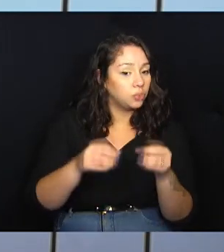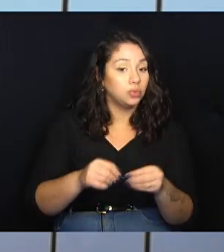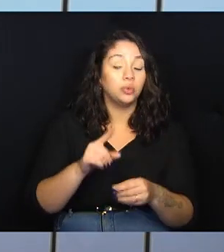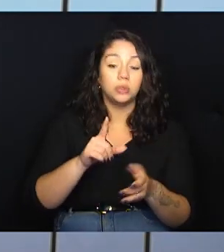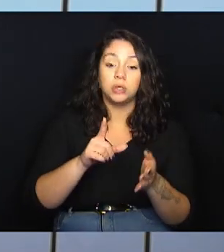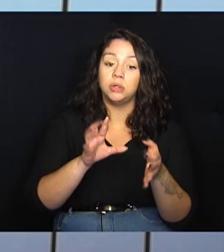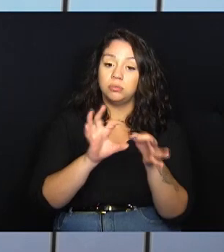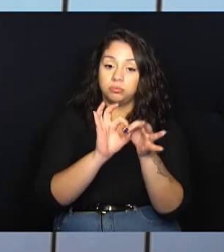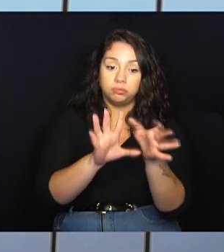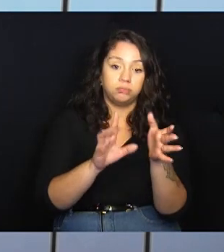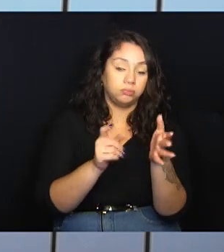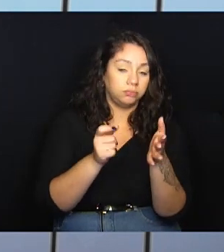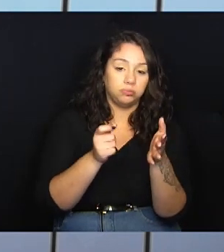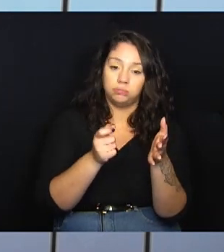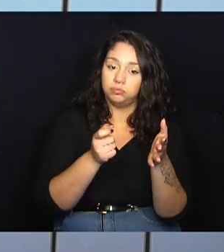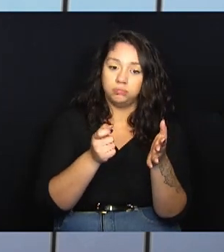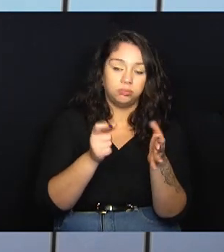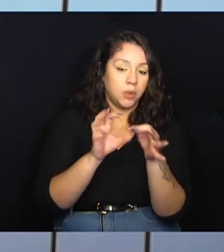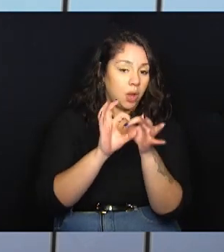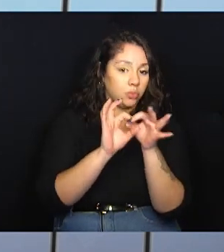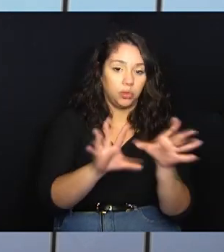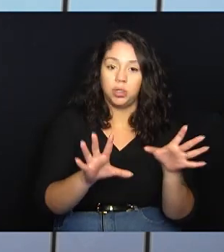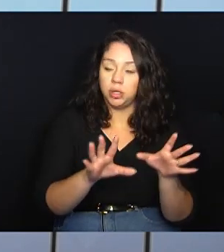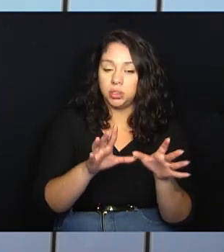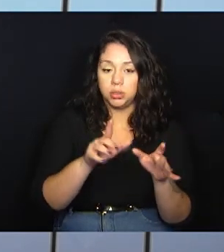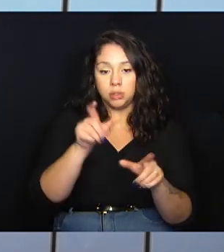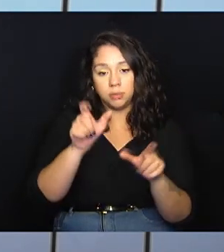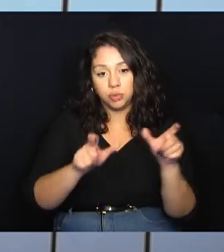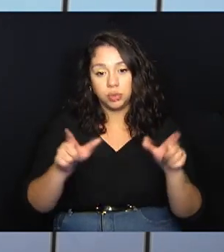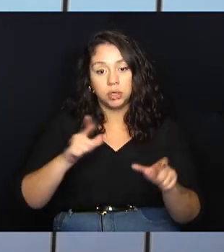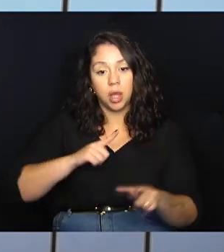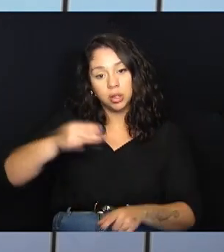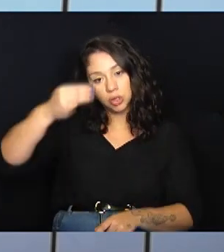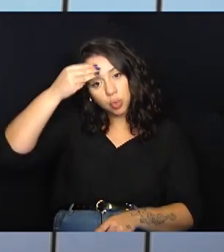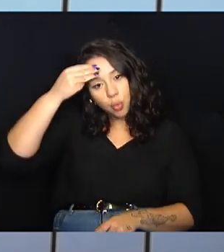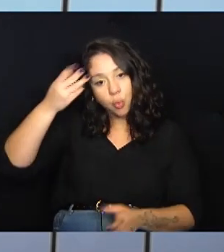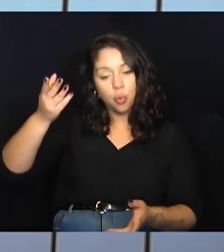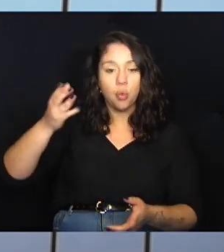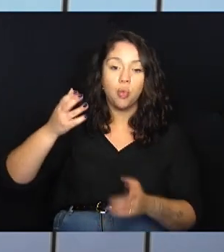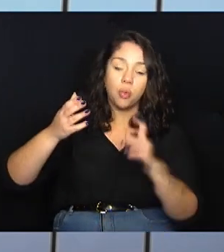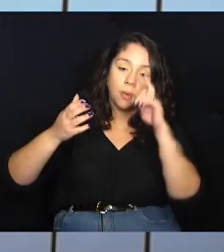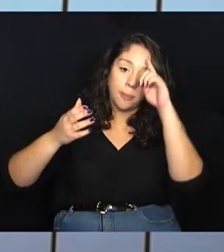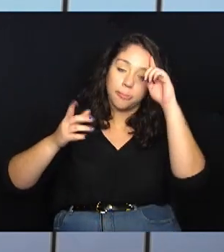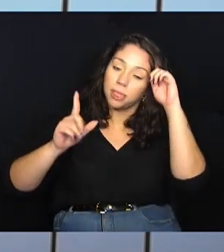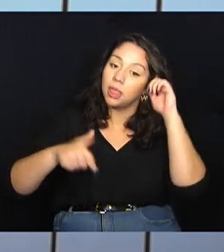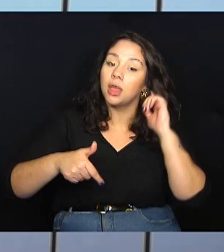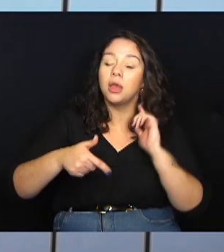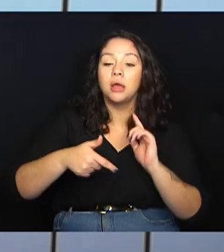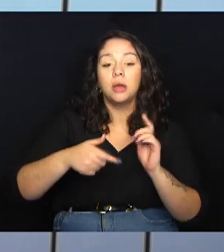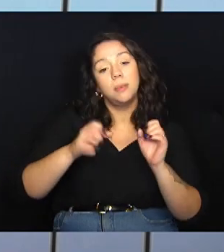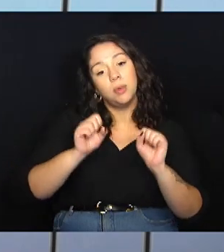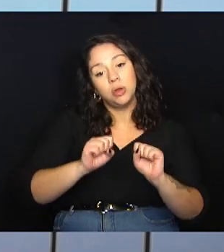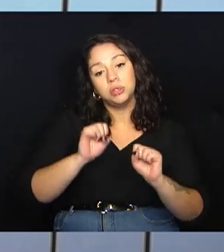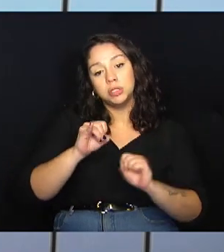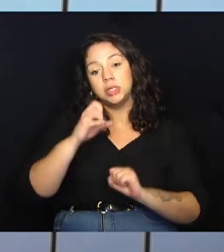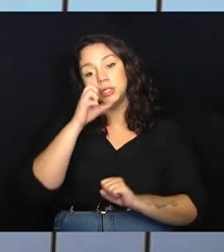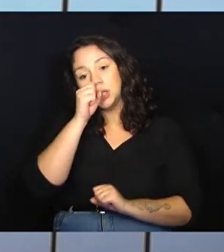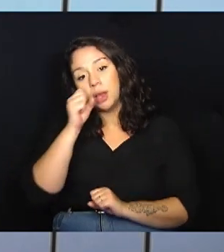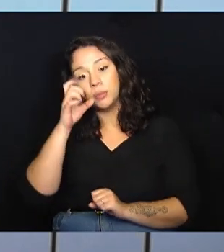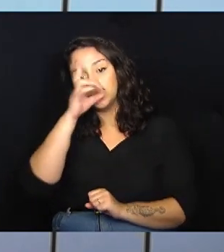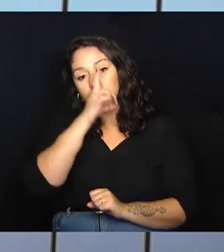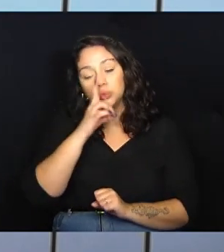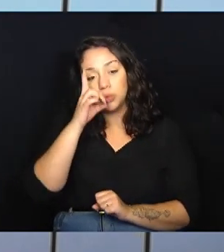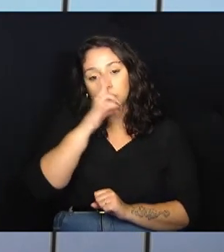autoriza o padrinho ou a madrinha, né, tem um termo expedido pela vara, porque essa criança poderá passar finais de semana.